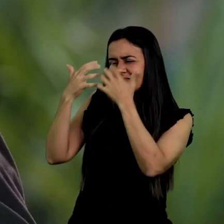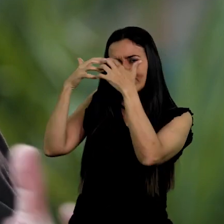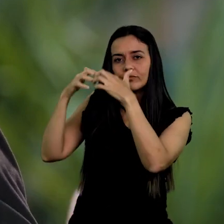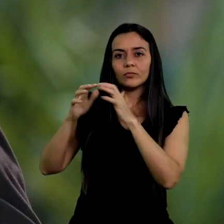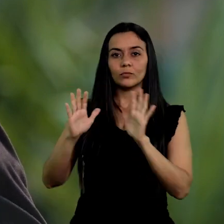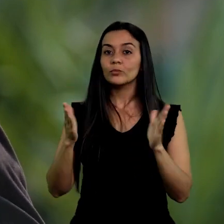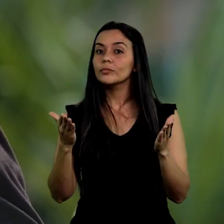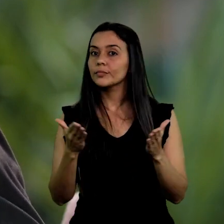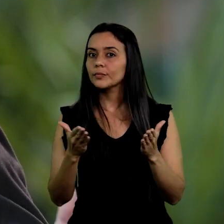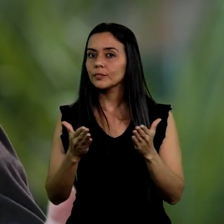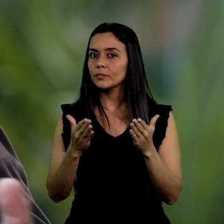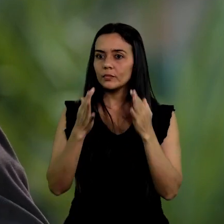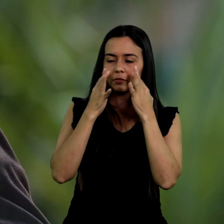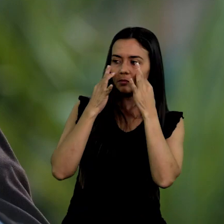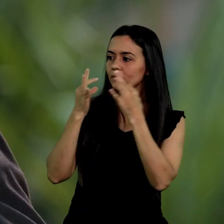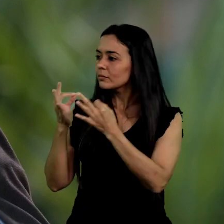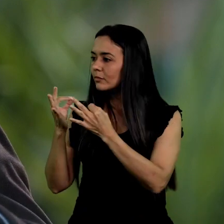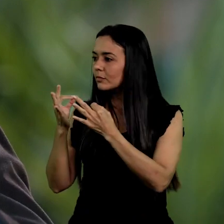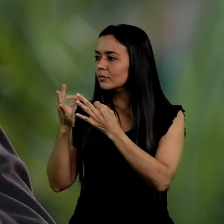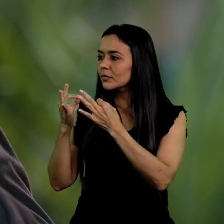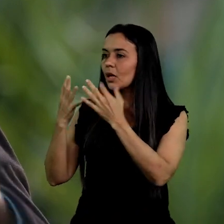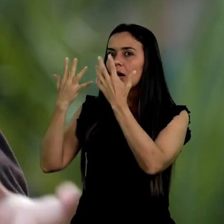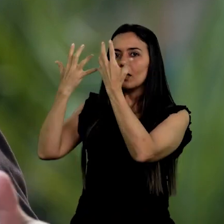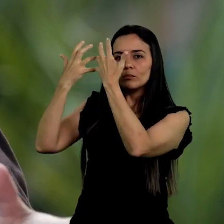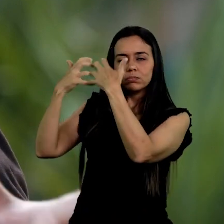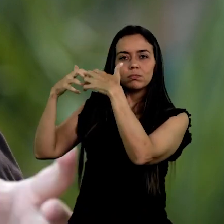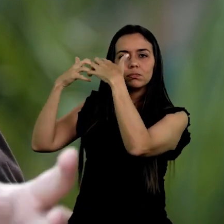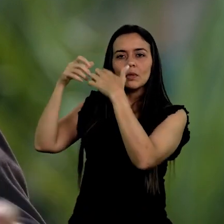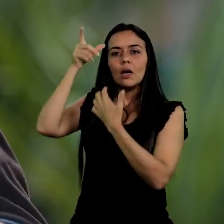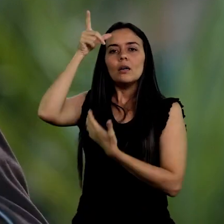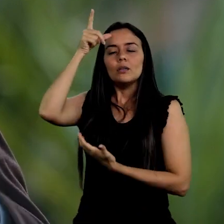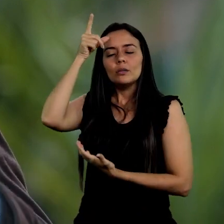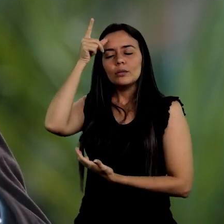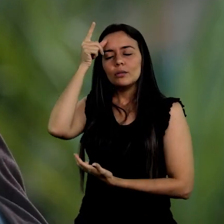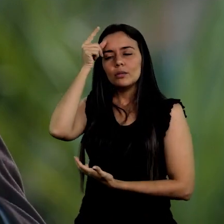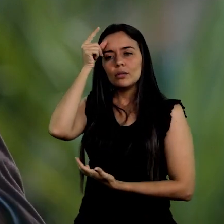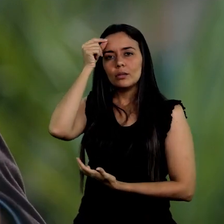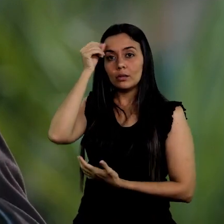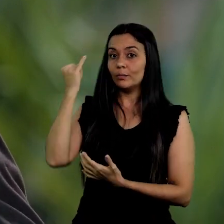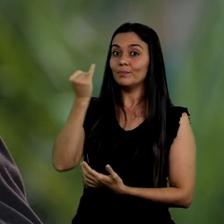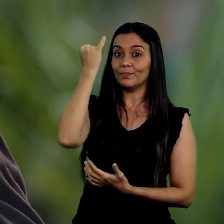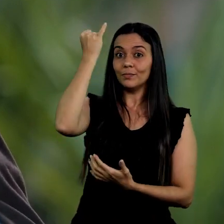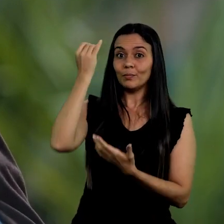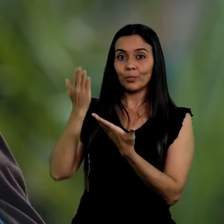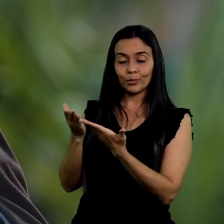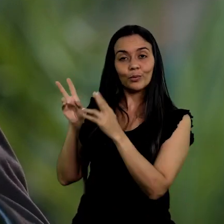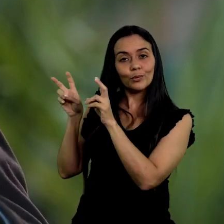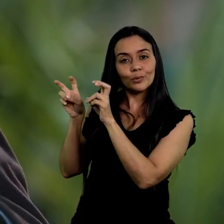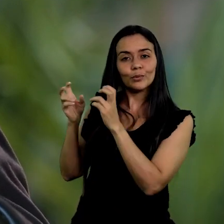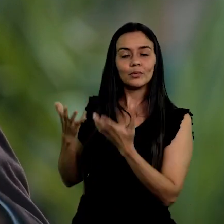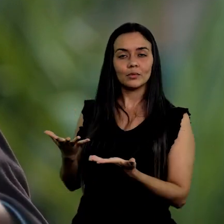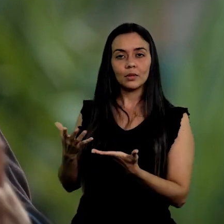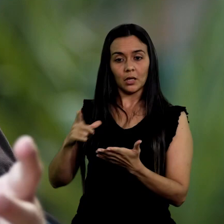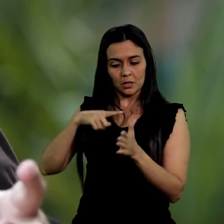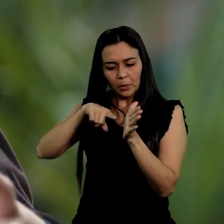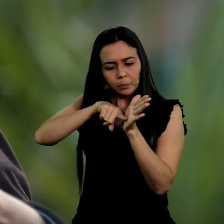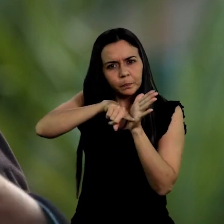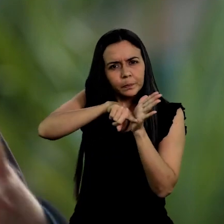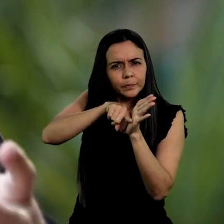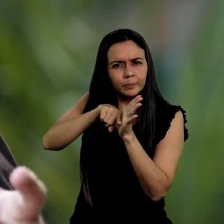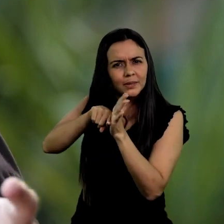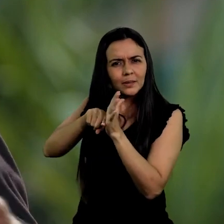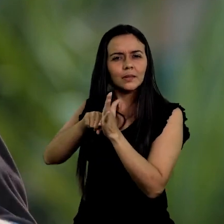isso está mais escancarado, né? Está se falando em empresas, né? Na mídia está se falando mais, né? Tem mais pesquisas,